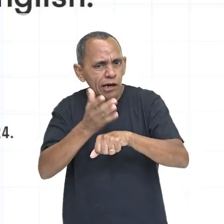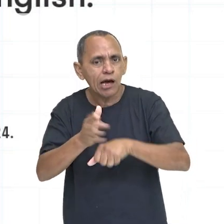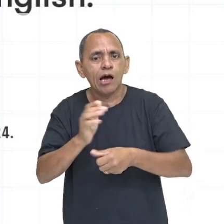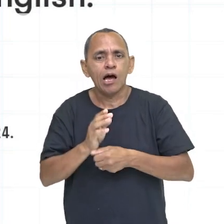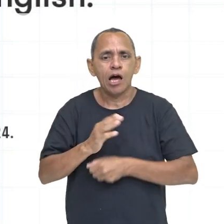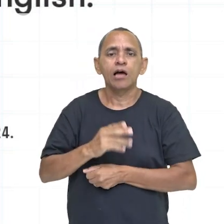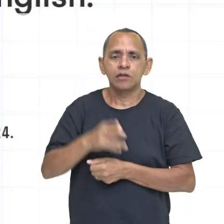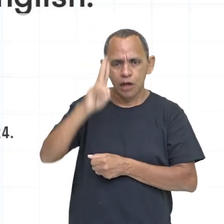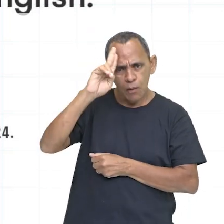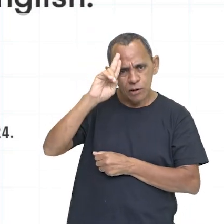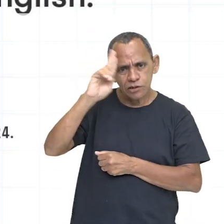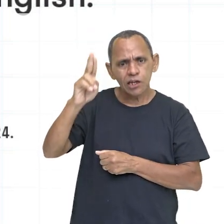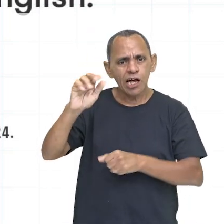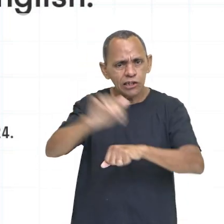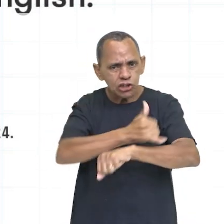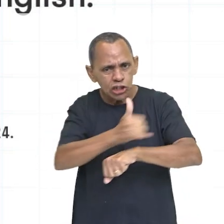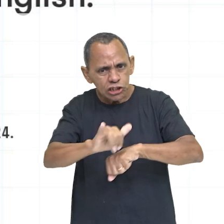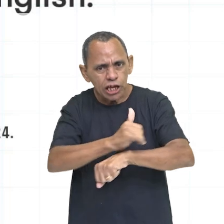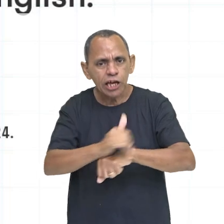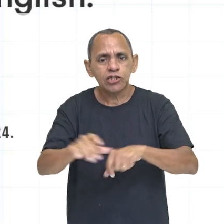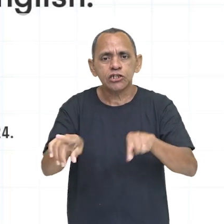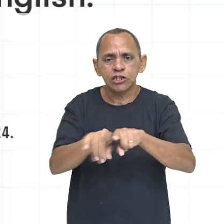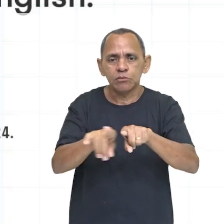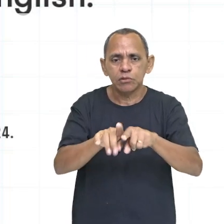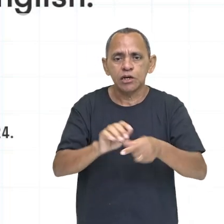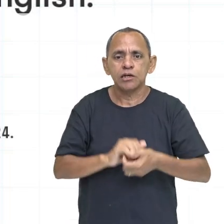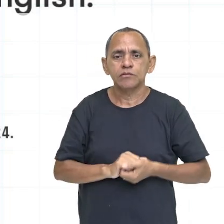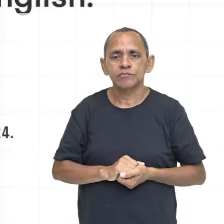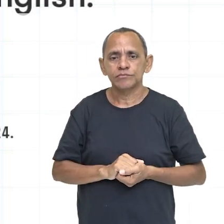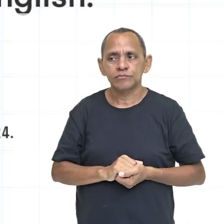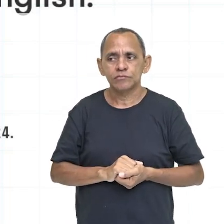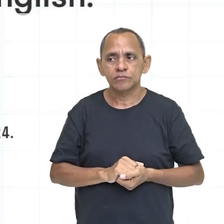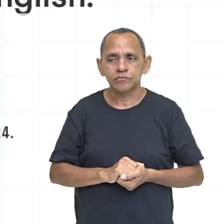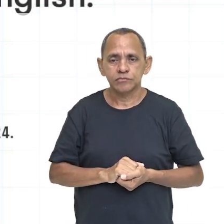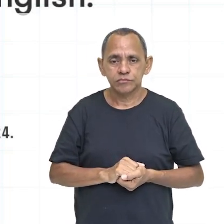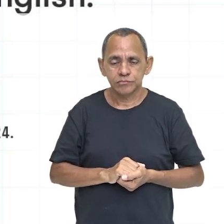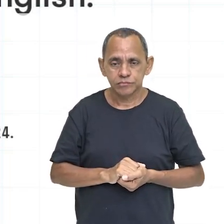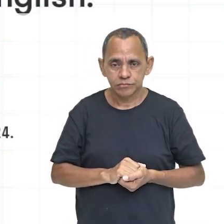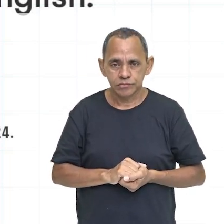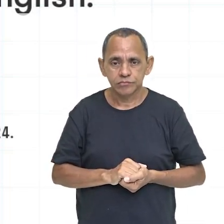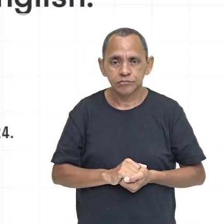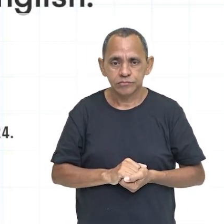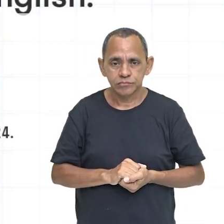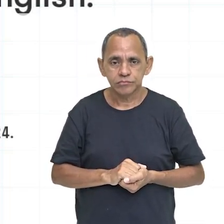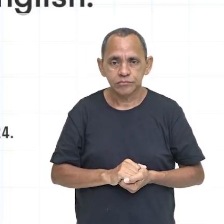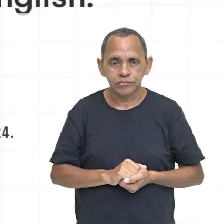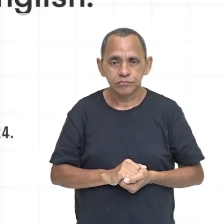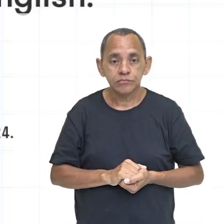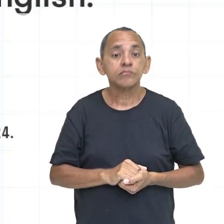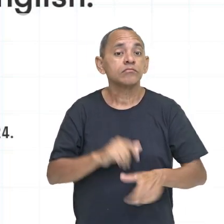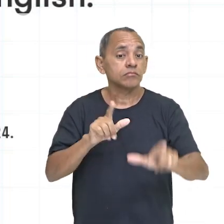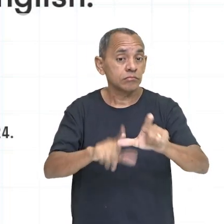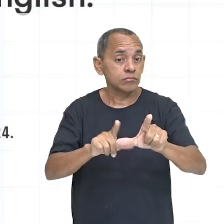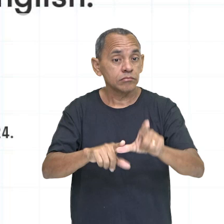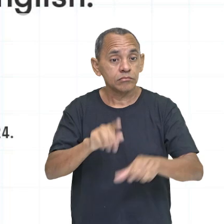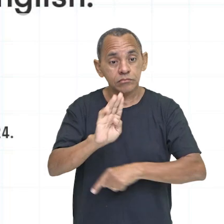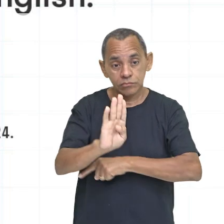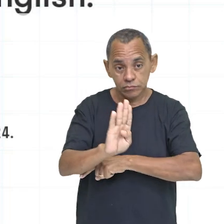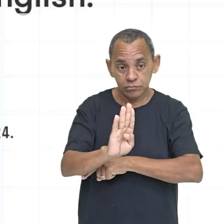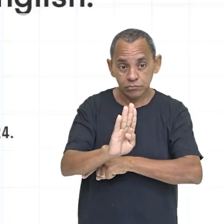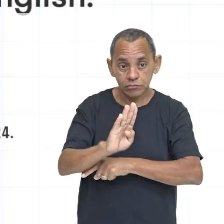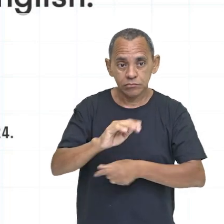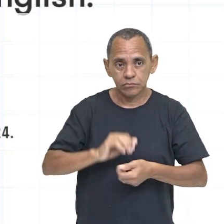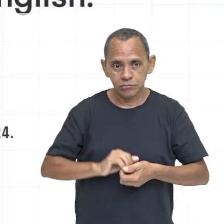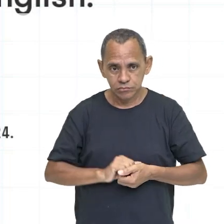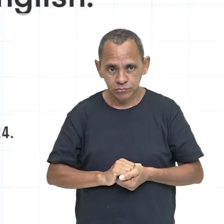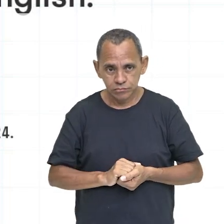colonizar? E a resposta correta é letra B, que é promoting English, translating religious texts